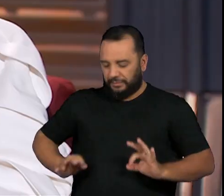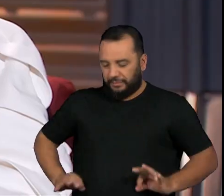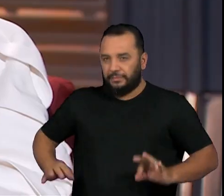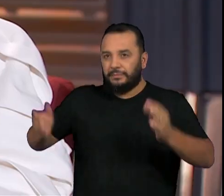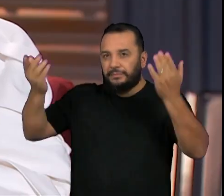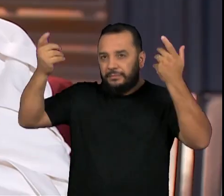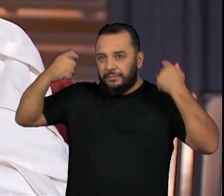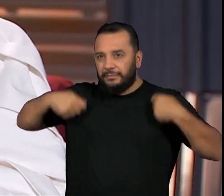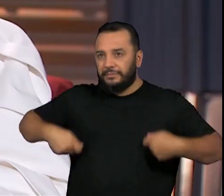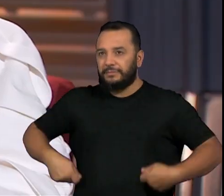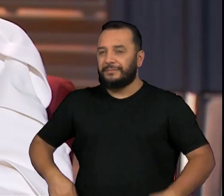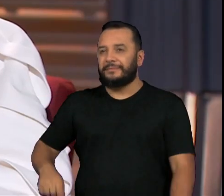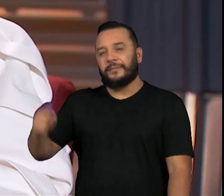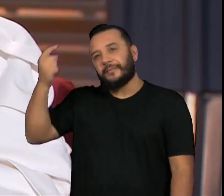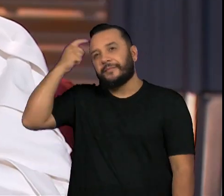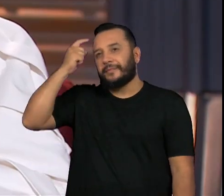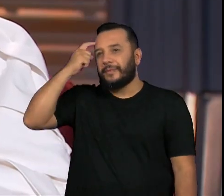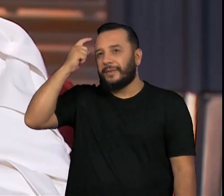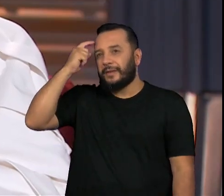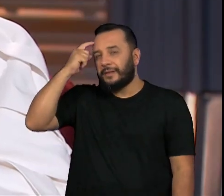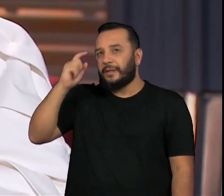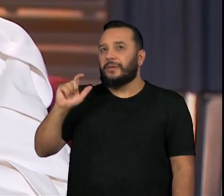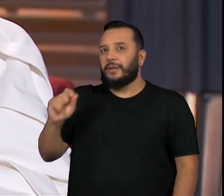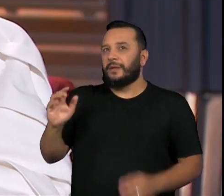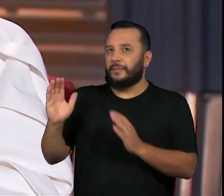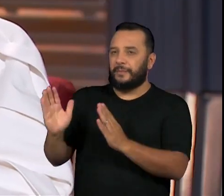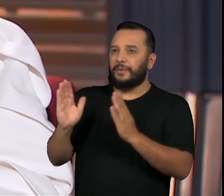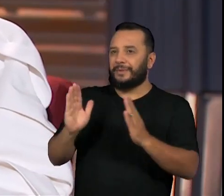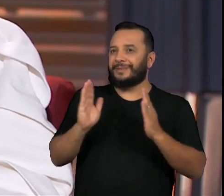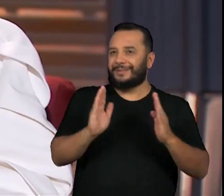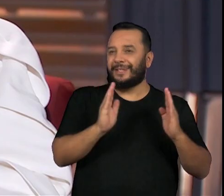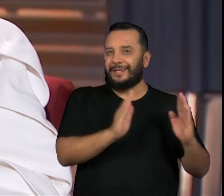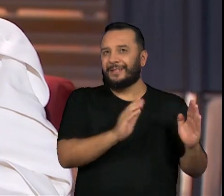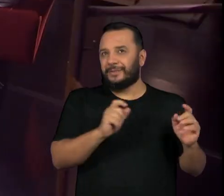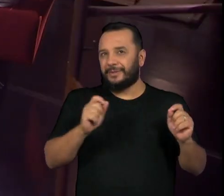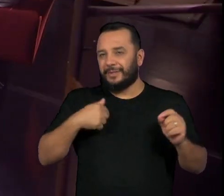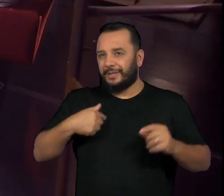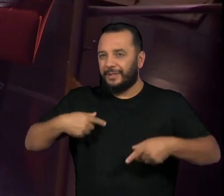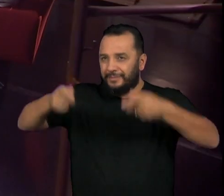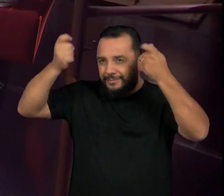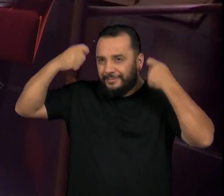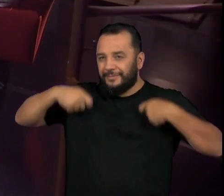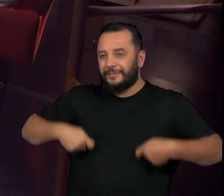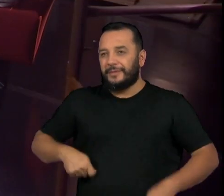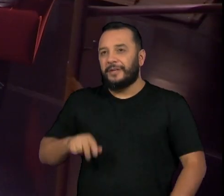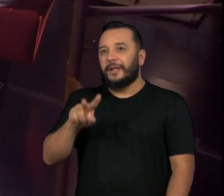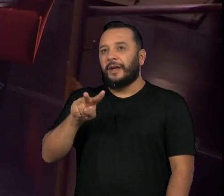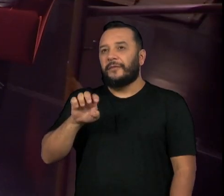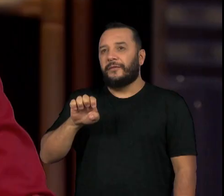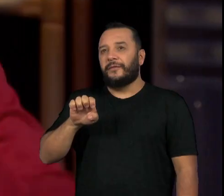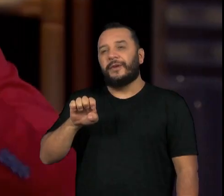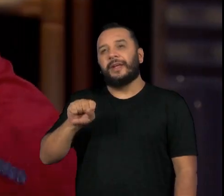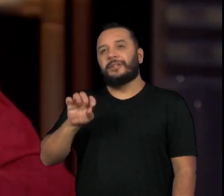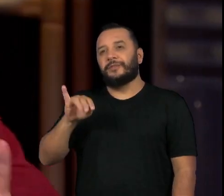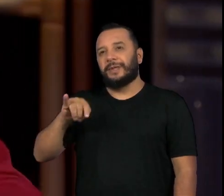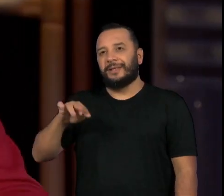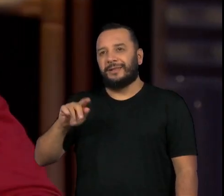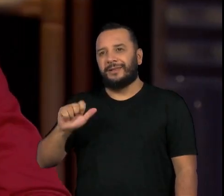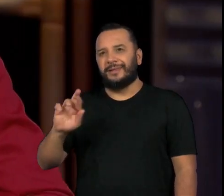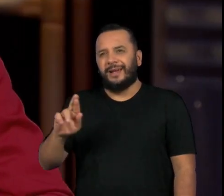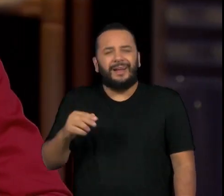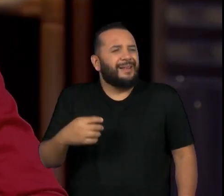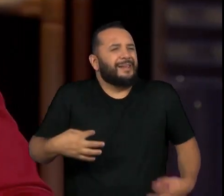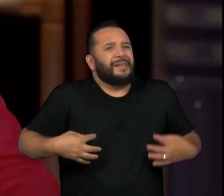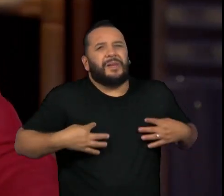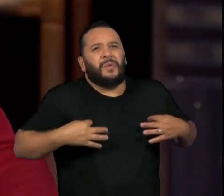importância de pensar o que a gente traja como um processo de vestimentação. E eu, assim, com uma camiseta de dormir e um blazer